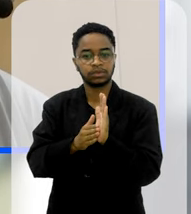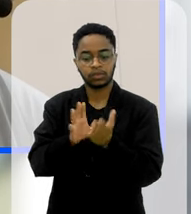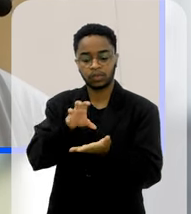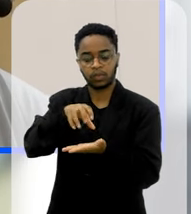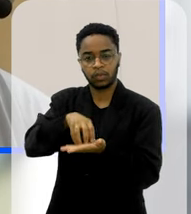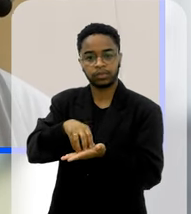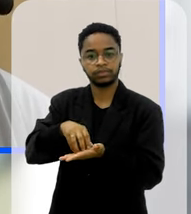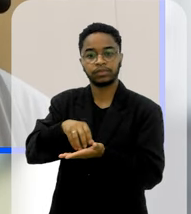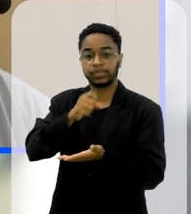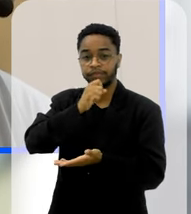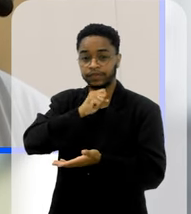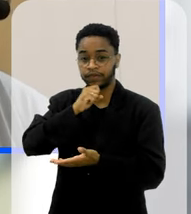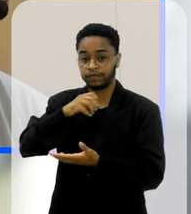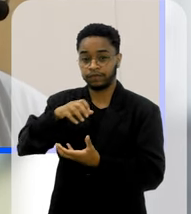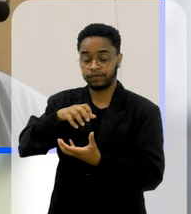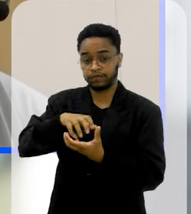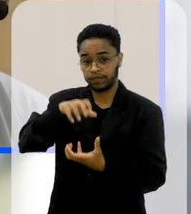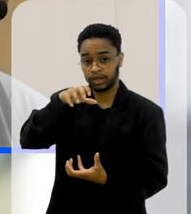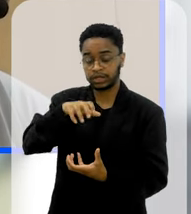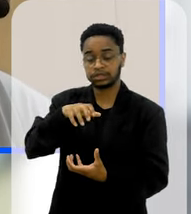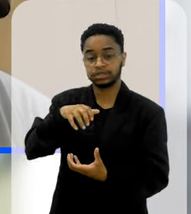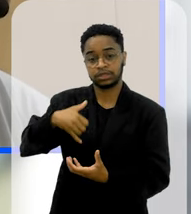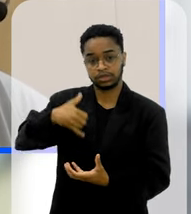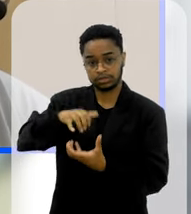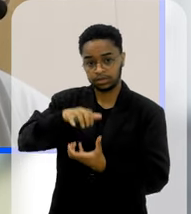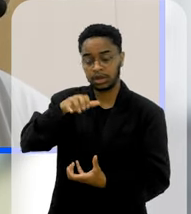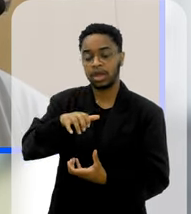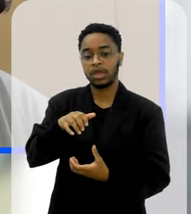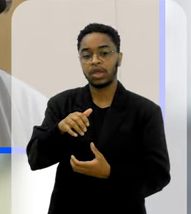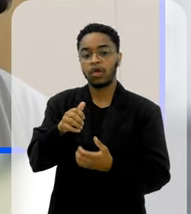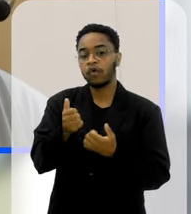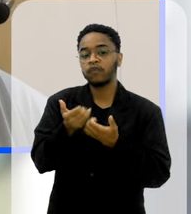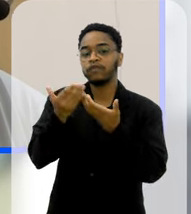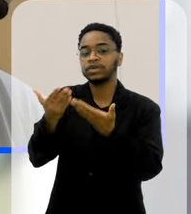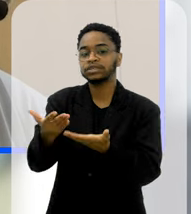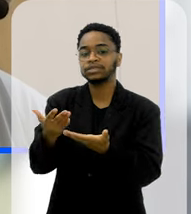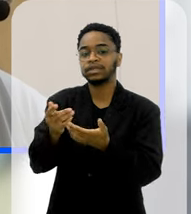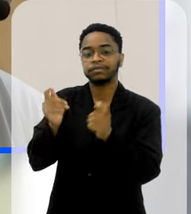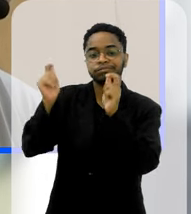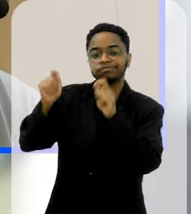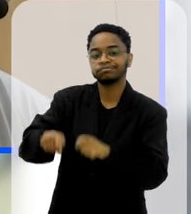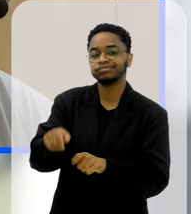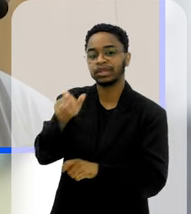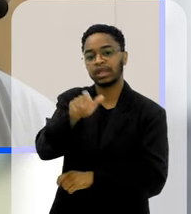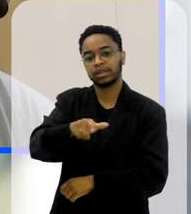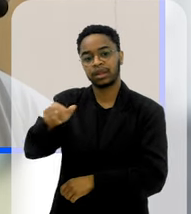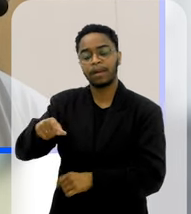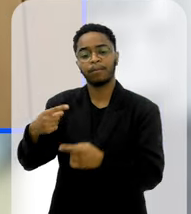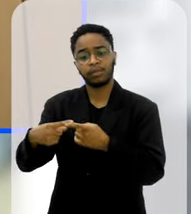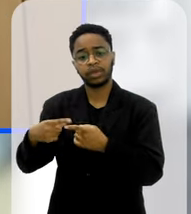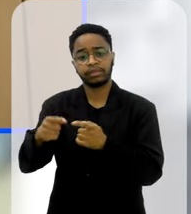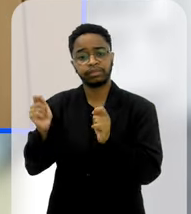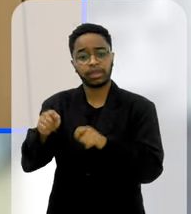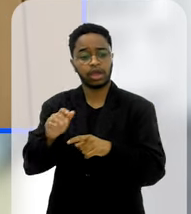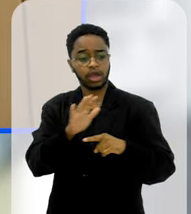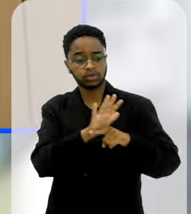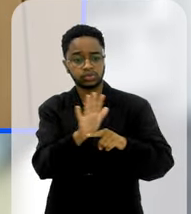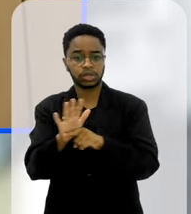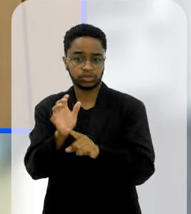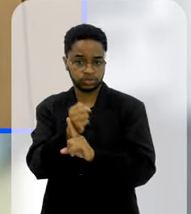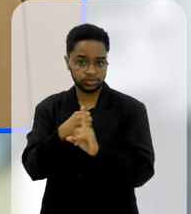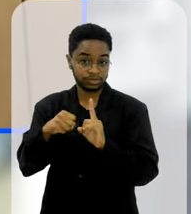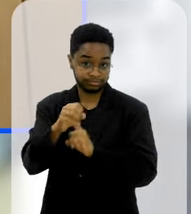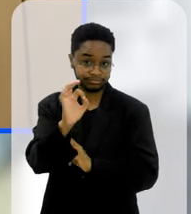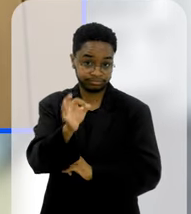Essa proposta do Núcleo de Envelhecimento Humano aqui da UERJ de dar voz à terceira idade. Porque eles têm